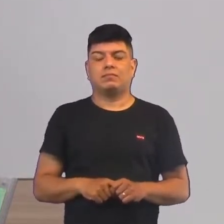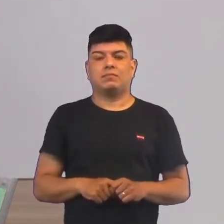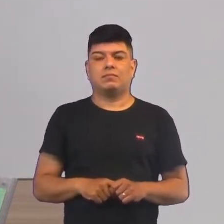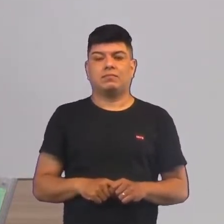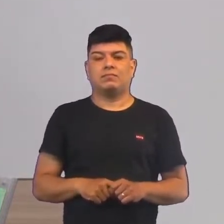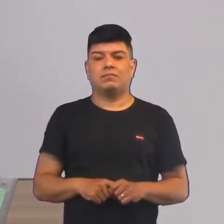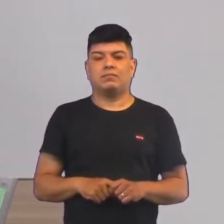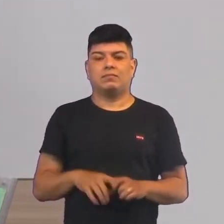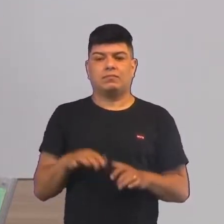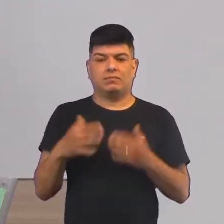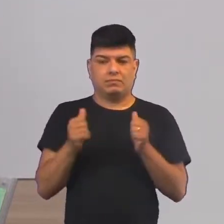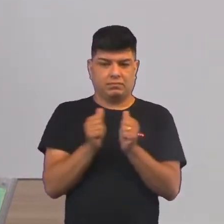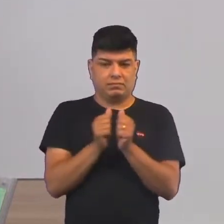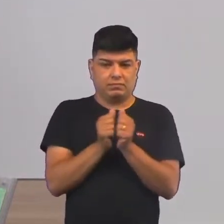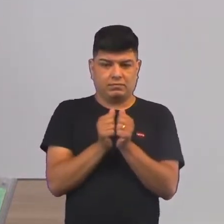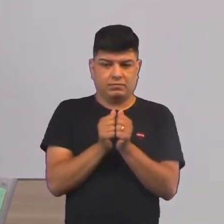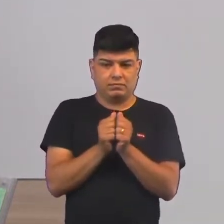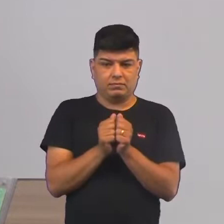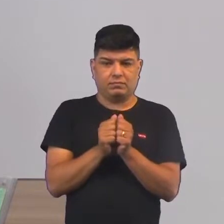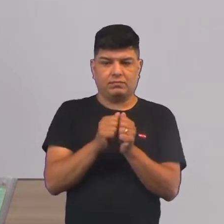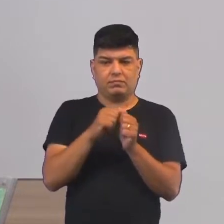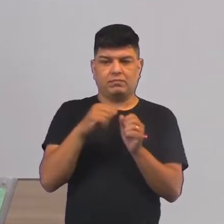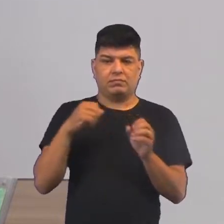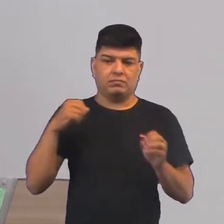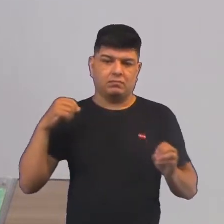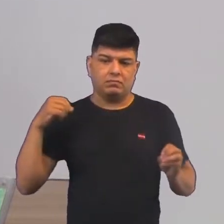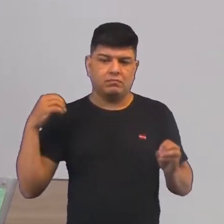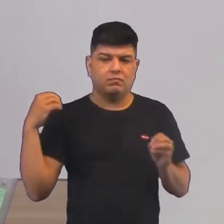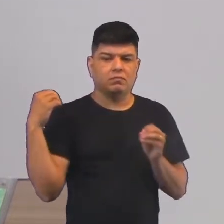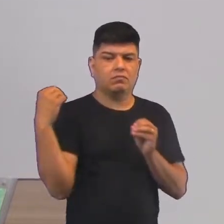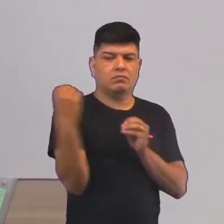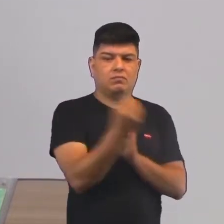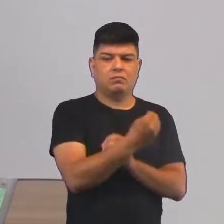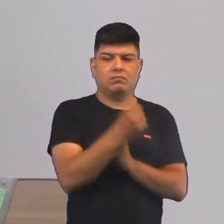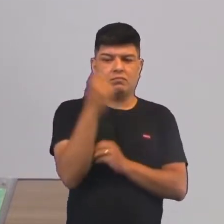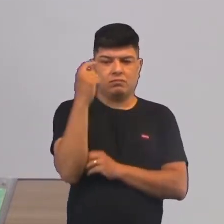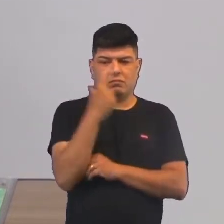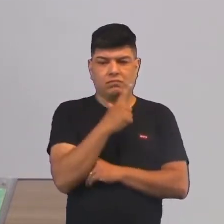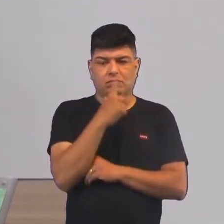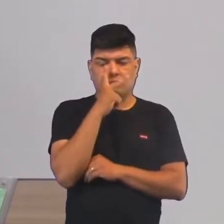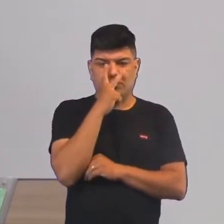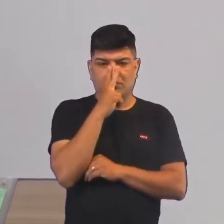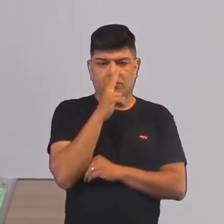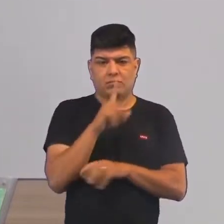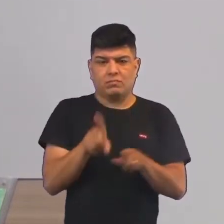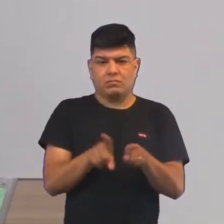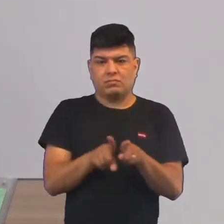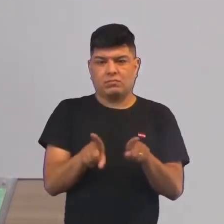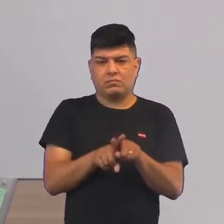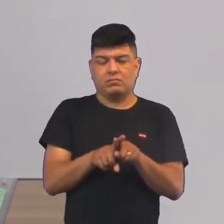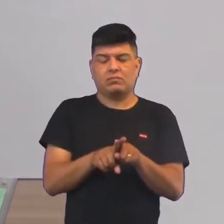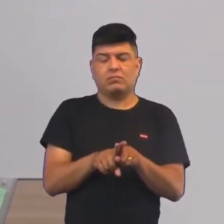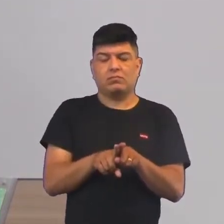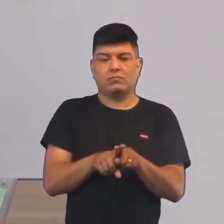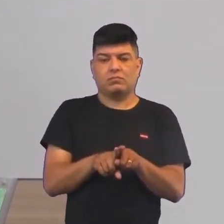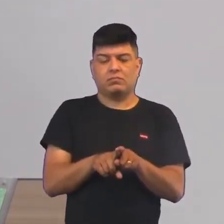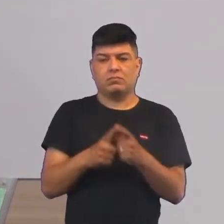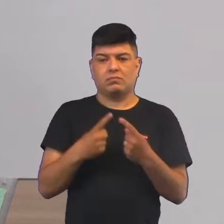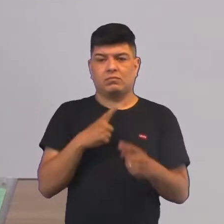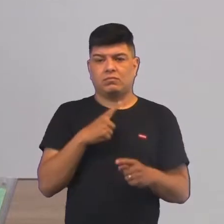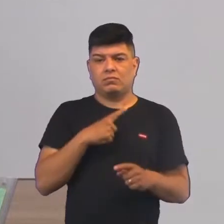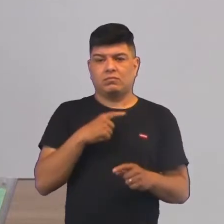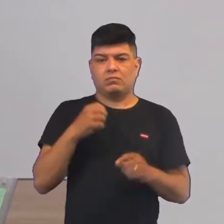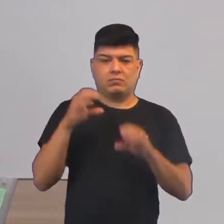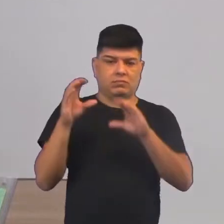esse movimento junto com a Terra em torno do Sol, ela vai sendo iluminada como a Terra, né? Quando ele faz a rotação, aí tem a